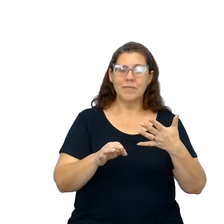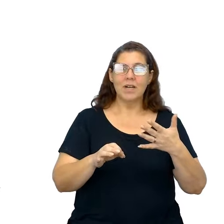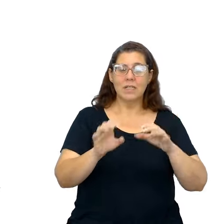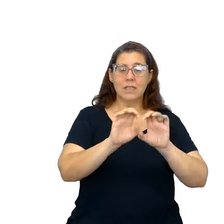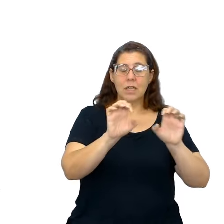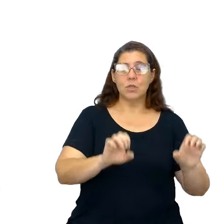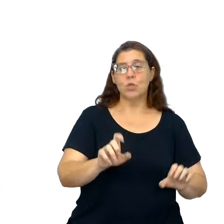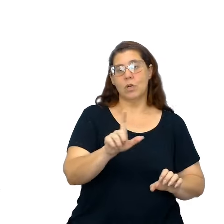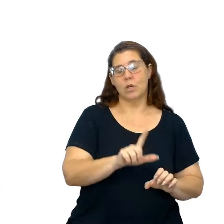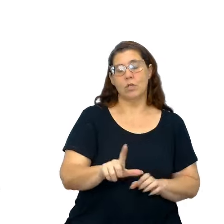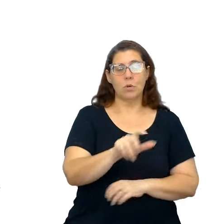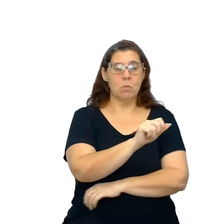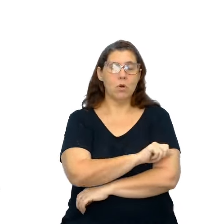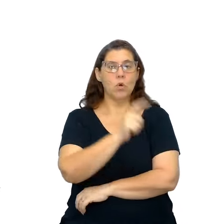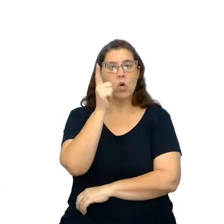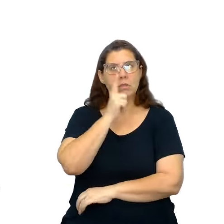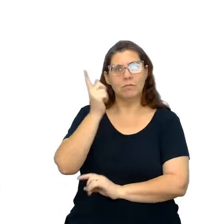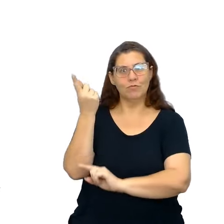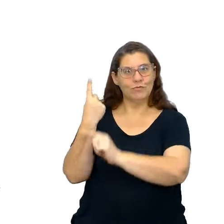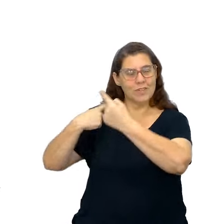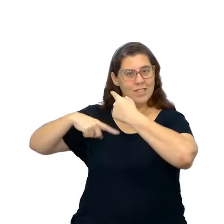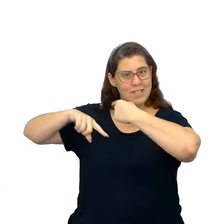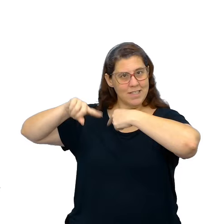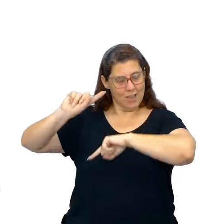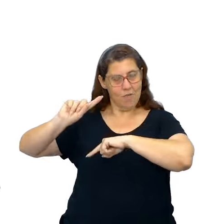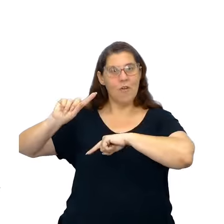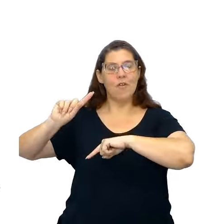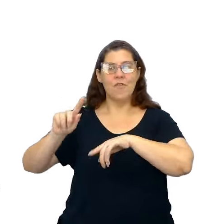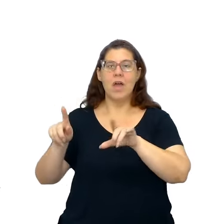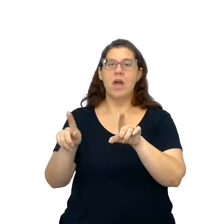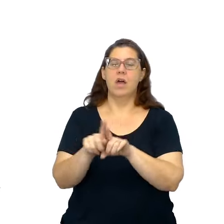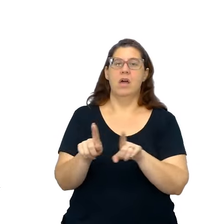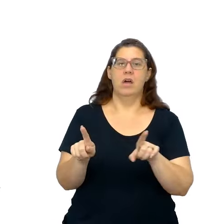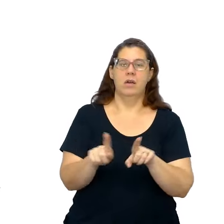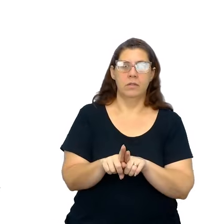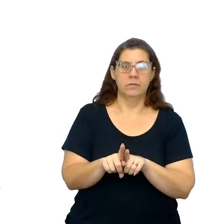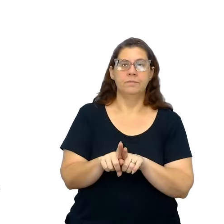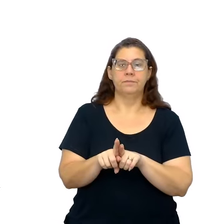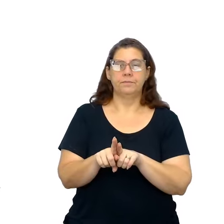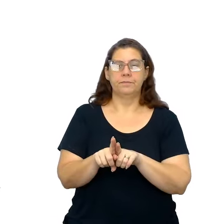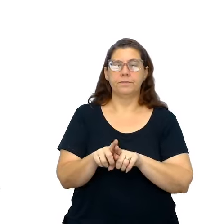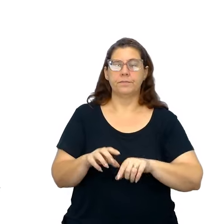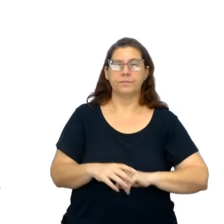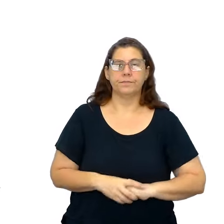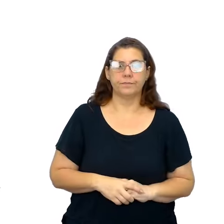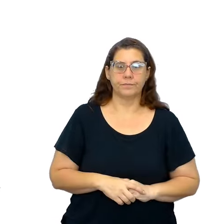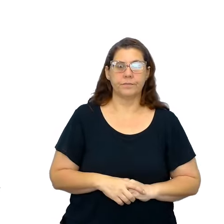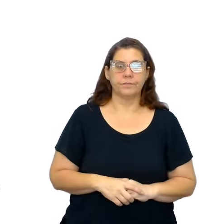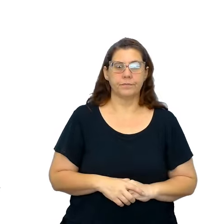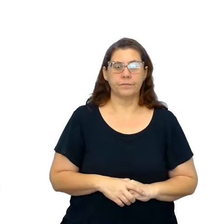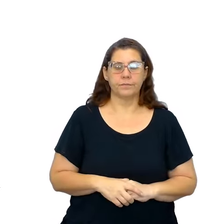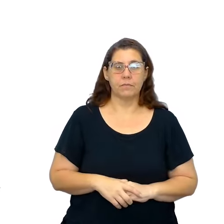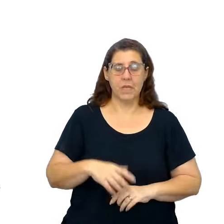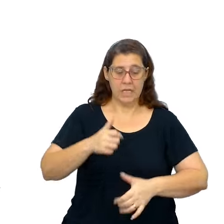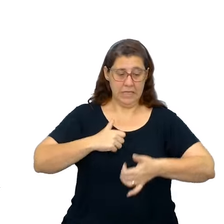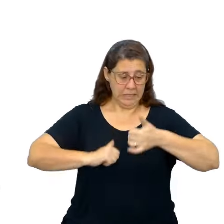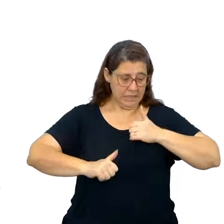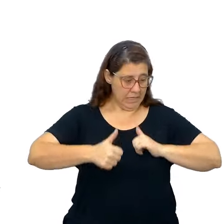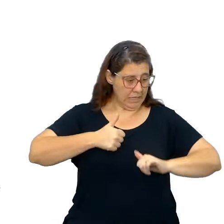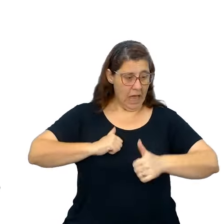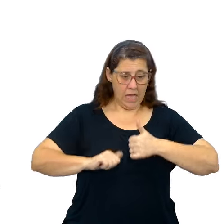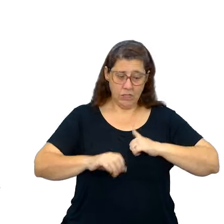que o nosso aluno possa se desenvolver e, consequentemente, deixar essa parte da